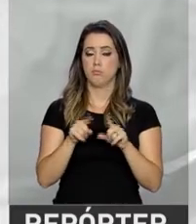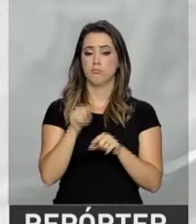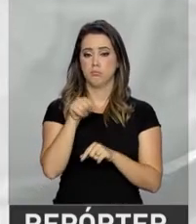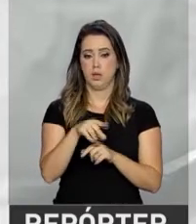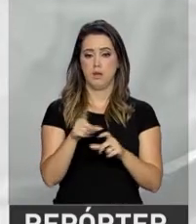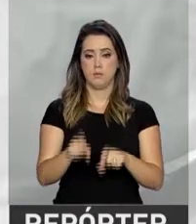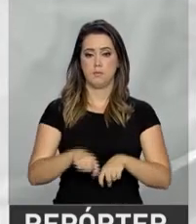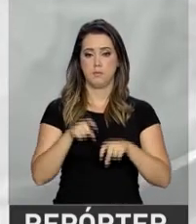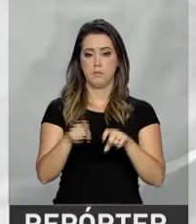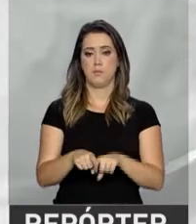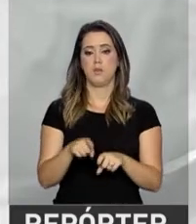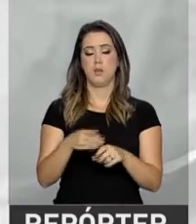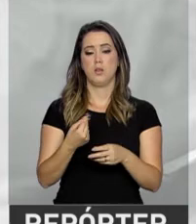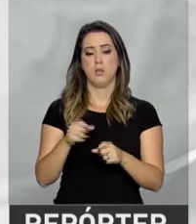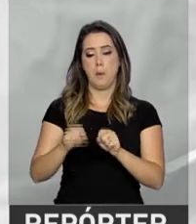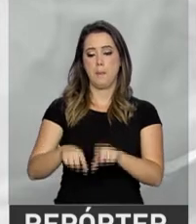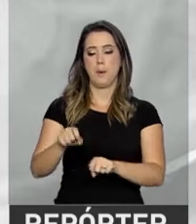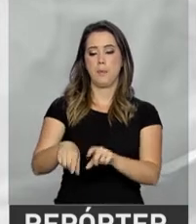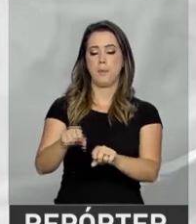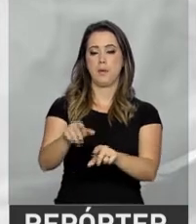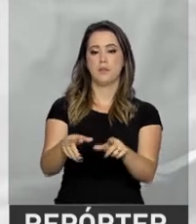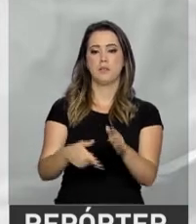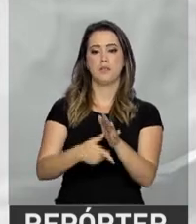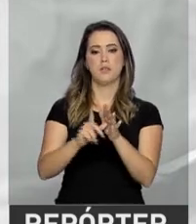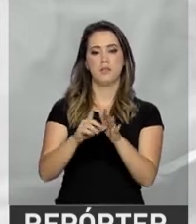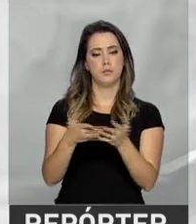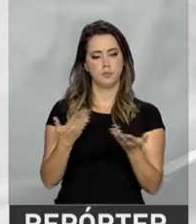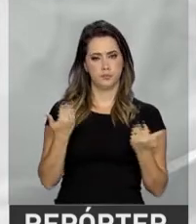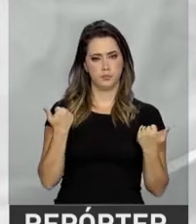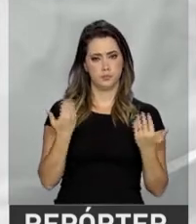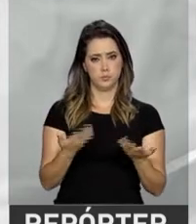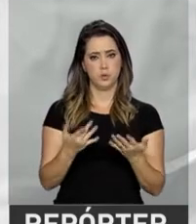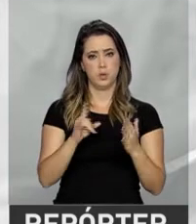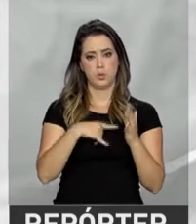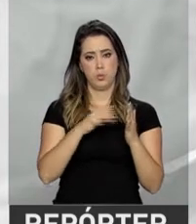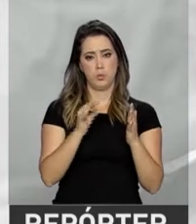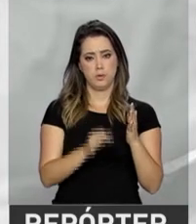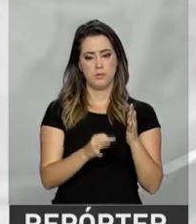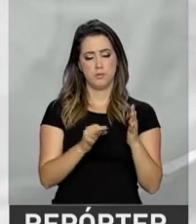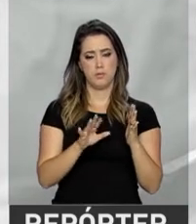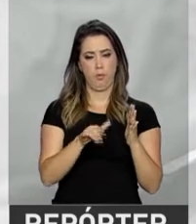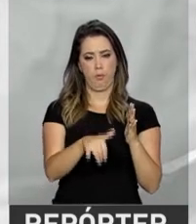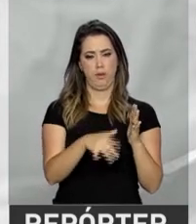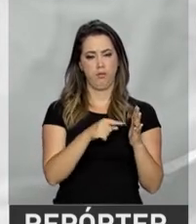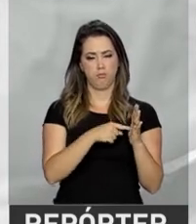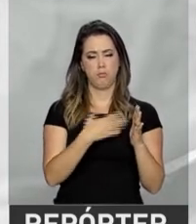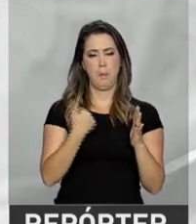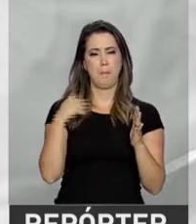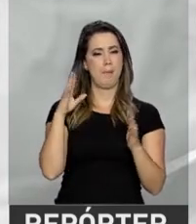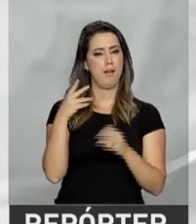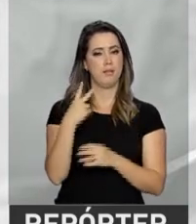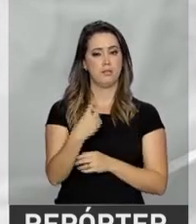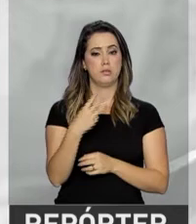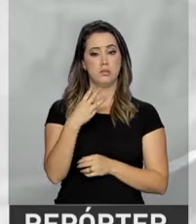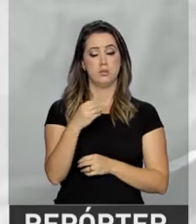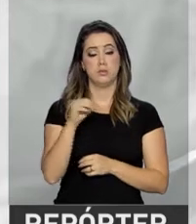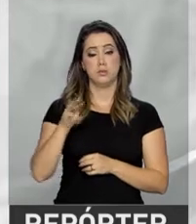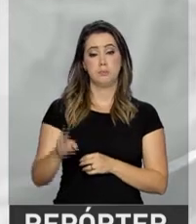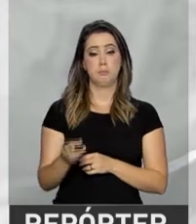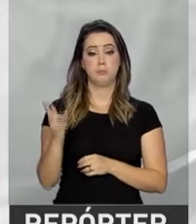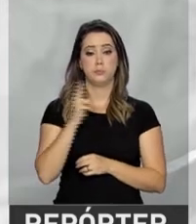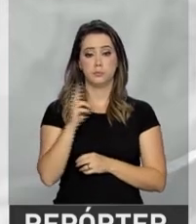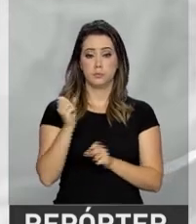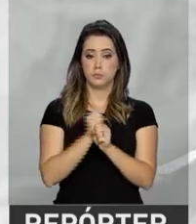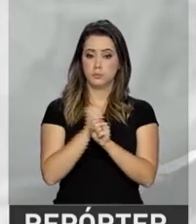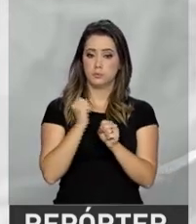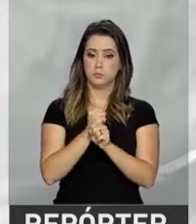explorar o economicamente antes da titulação definitiva além disso foram mais de 230 milhões de reais em orçamento para obras